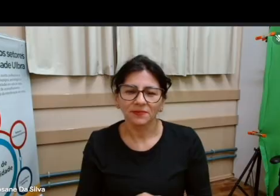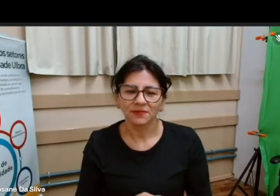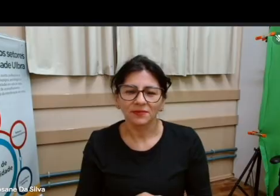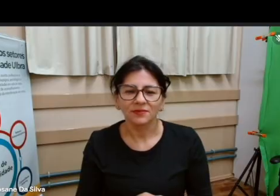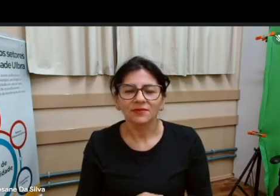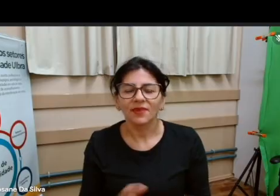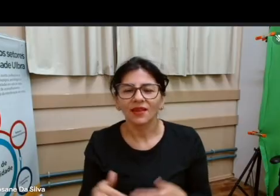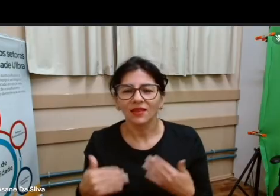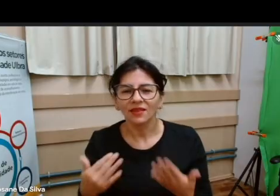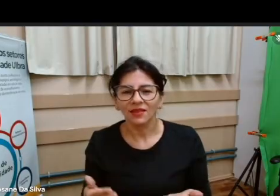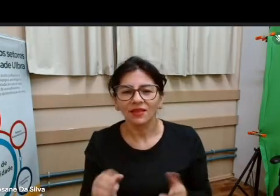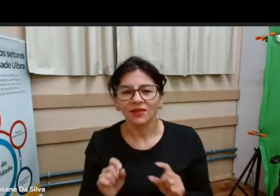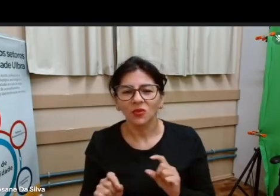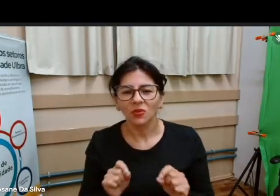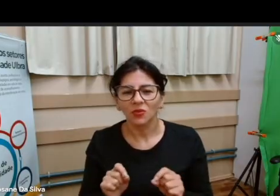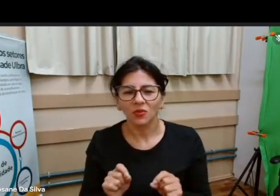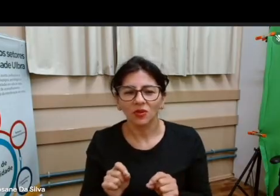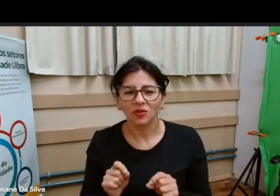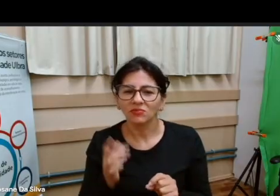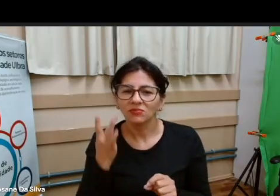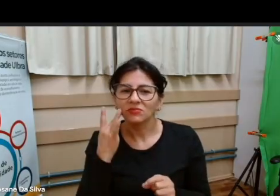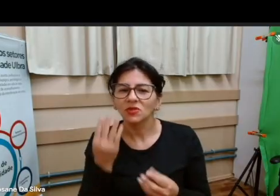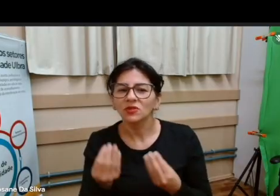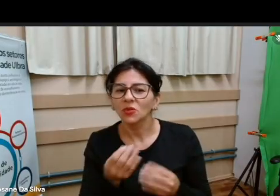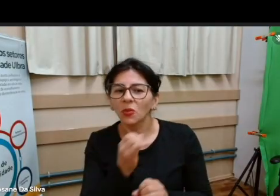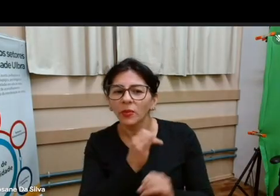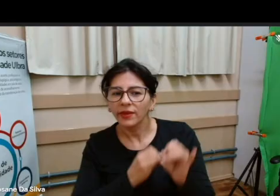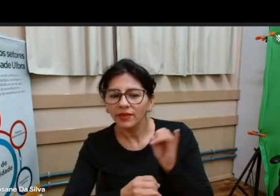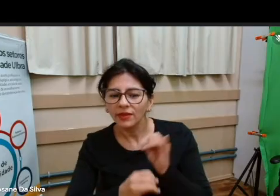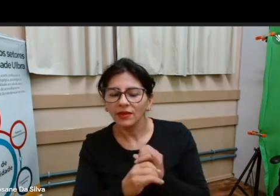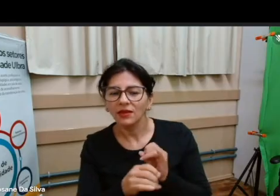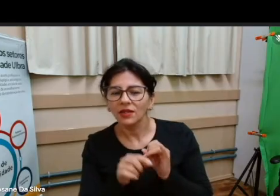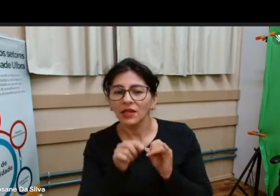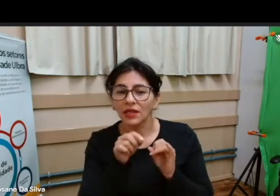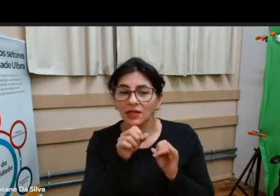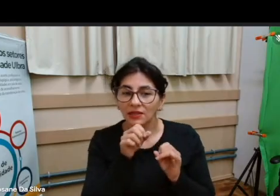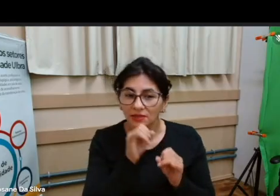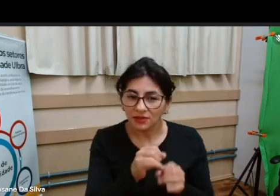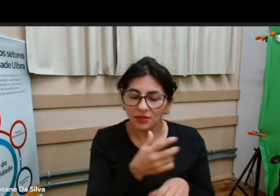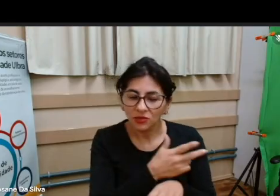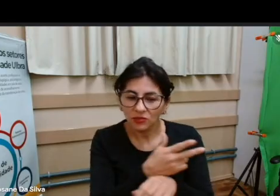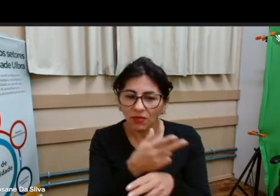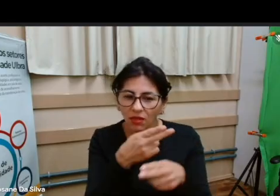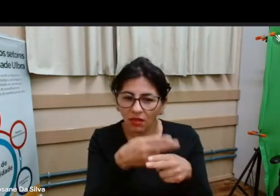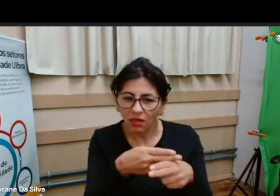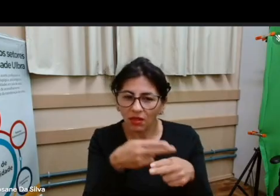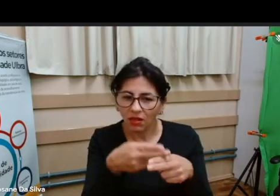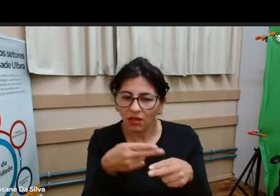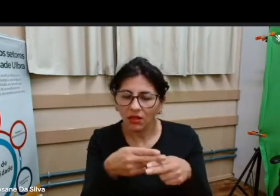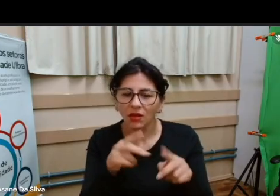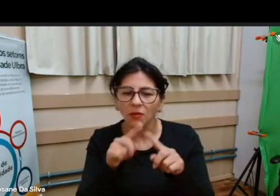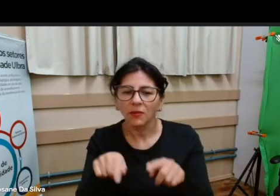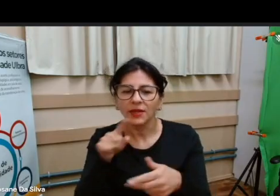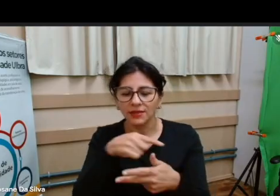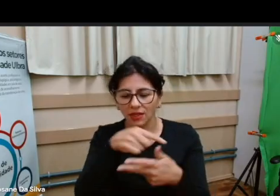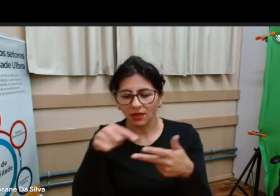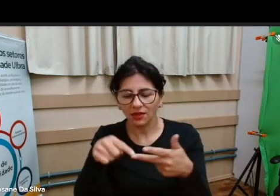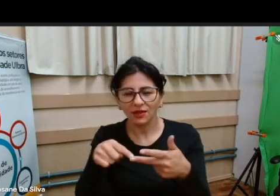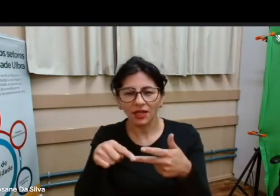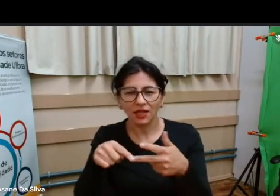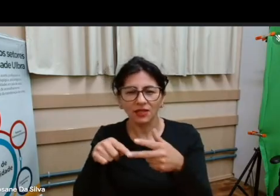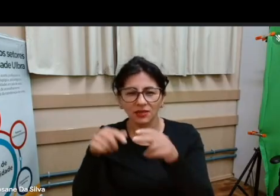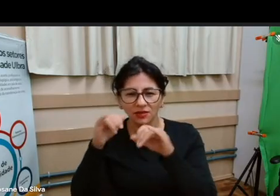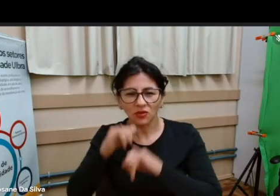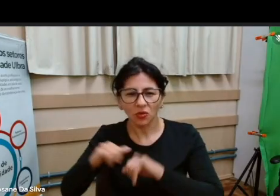então ã eu não sei aí como é que tá a internet né se deu alguma travadinha aí mas são três comerciais né